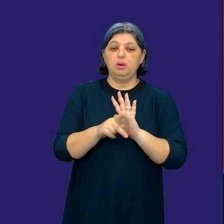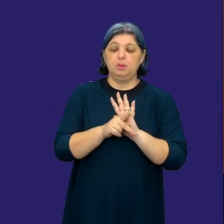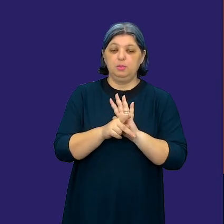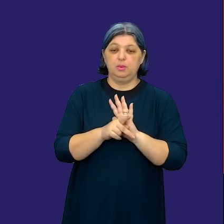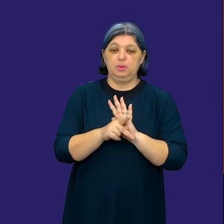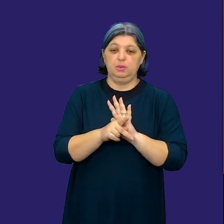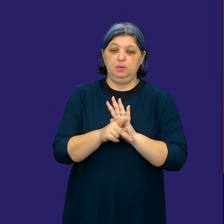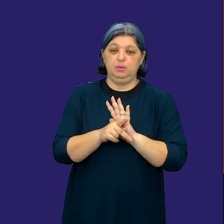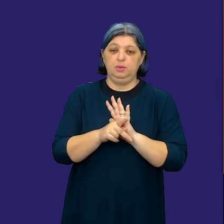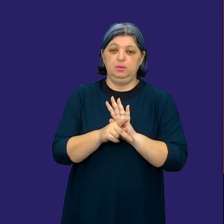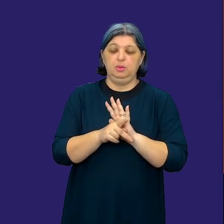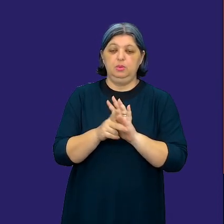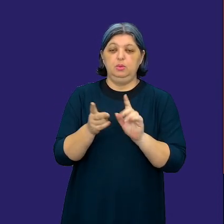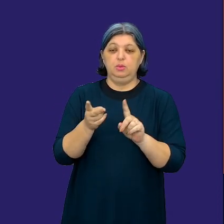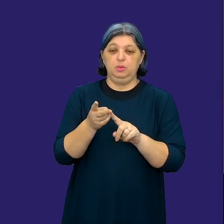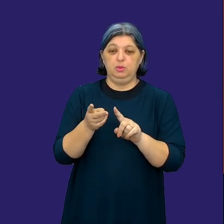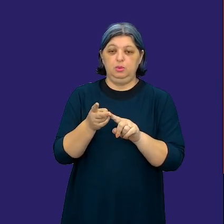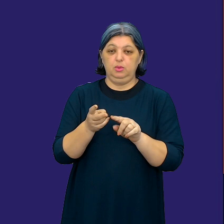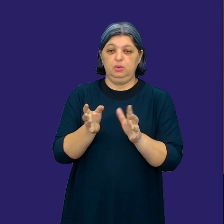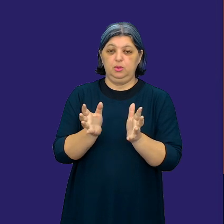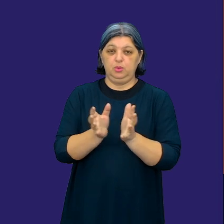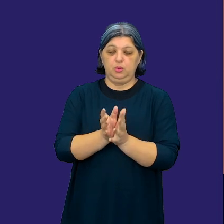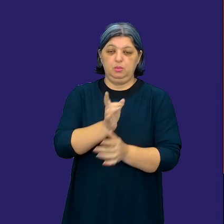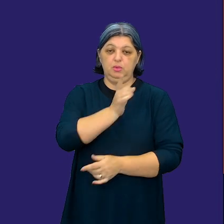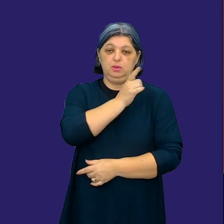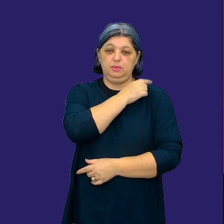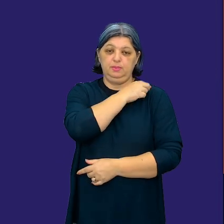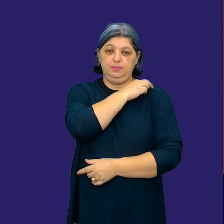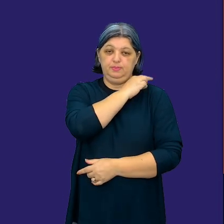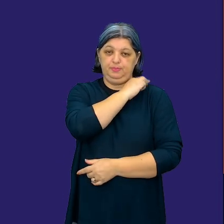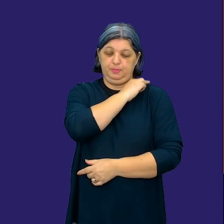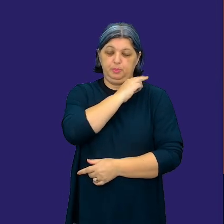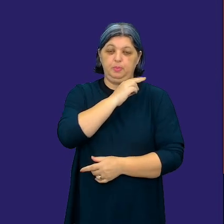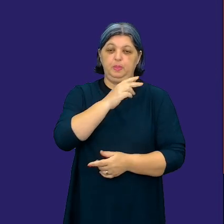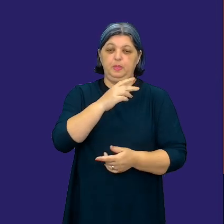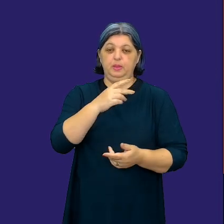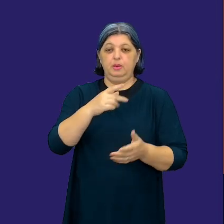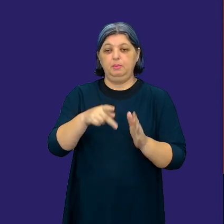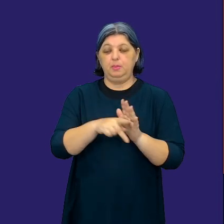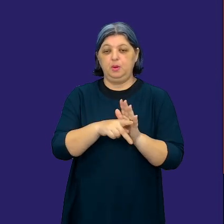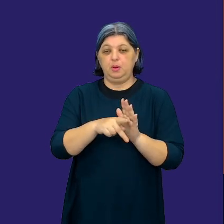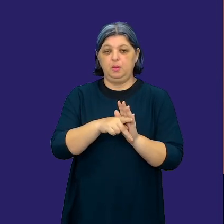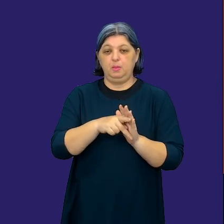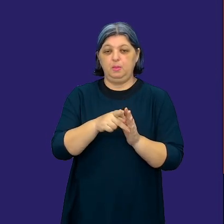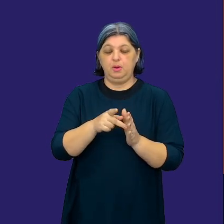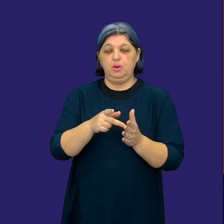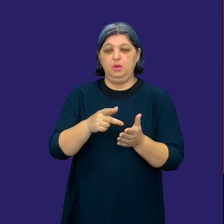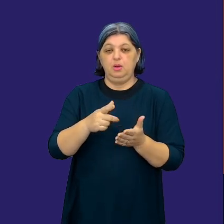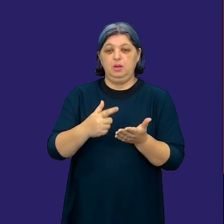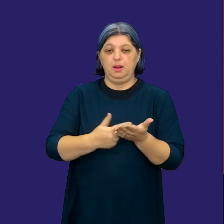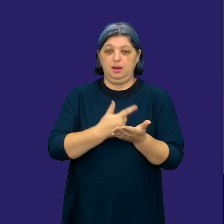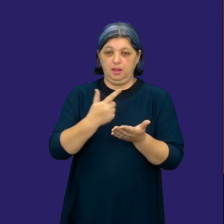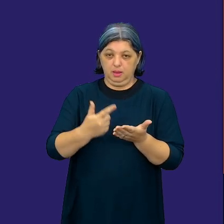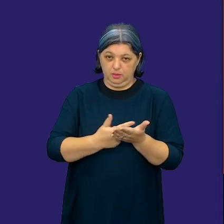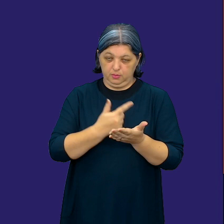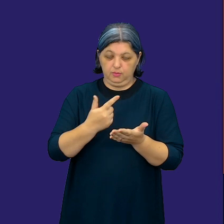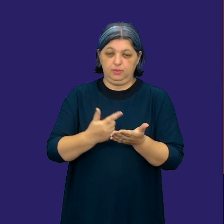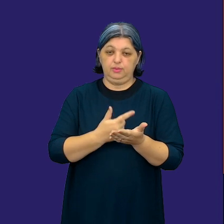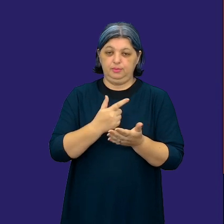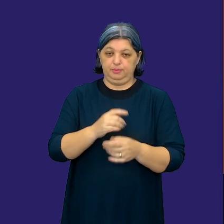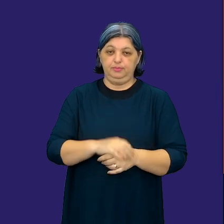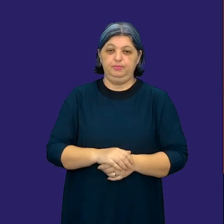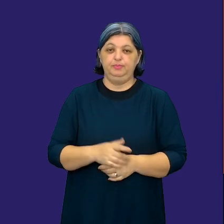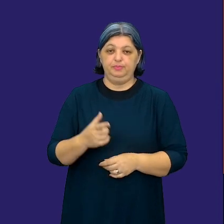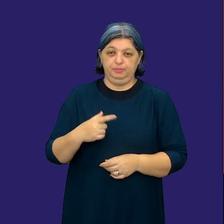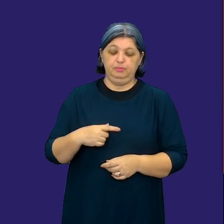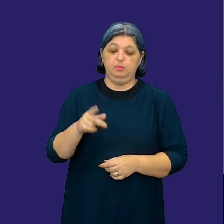vocês para o ensino fundamental né para os cadernos do Ensino Fundamental e lá vocês encontrarão tanto